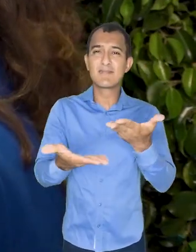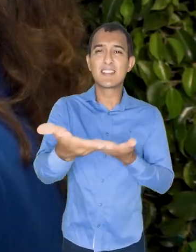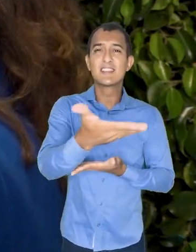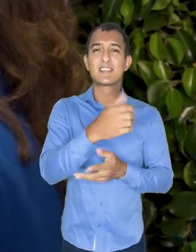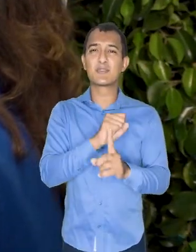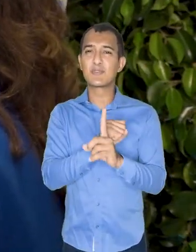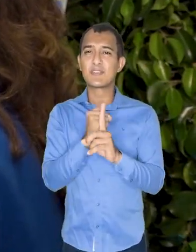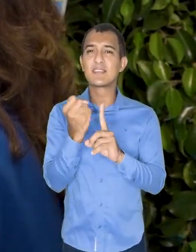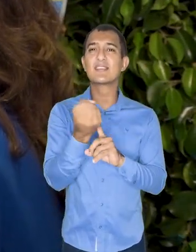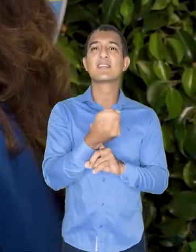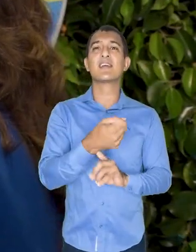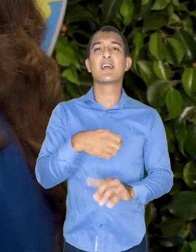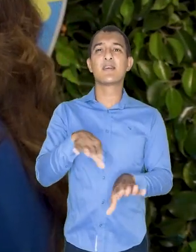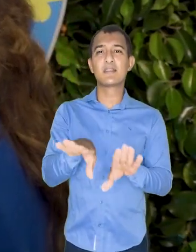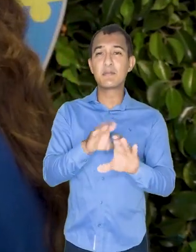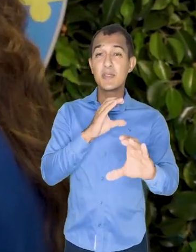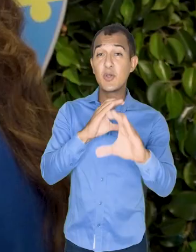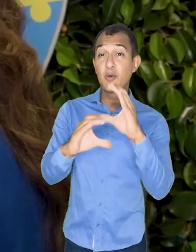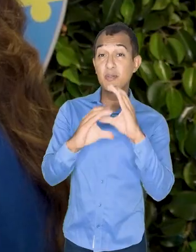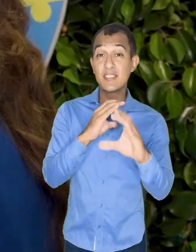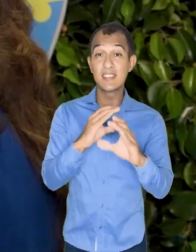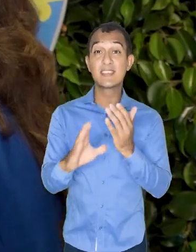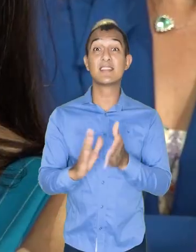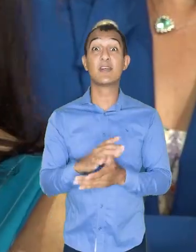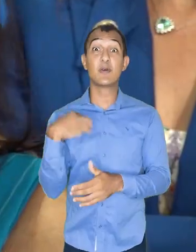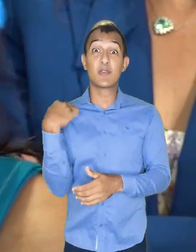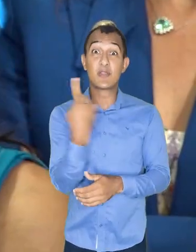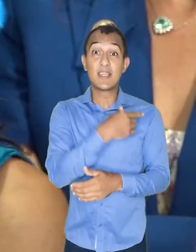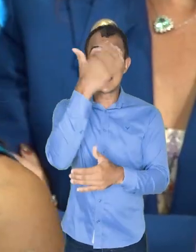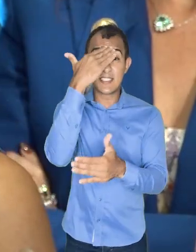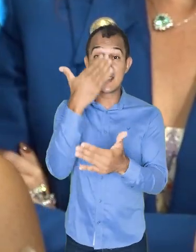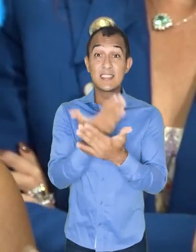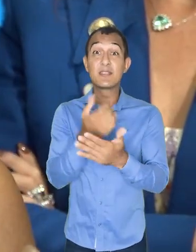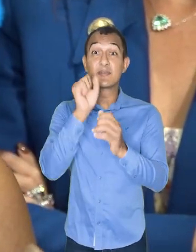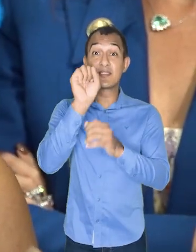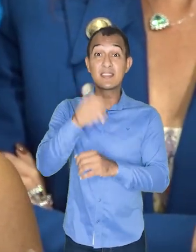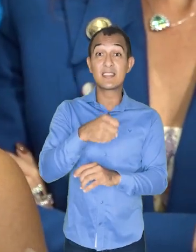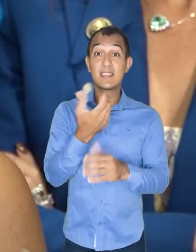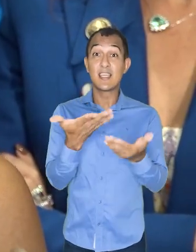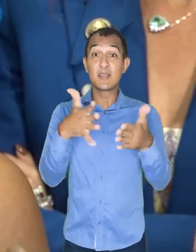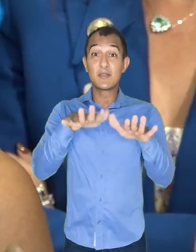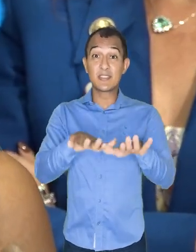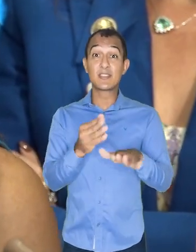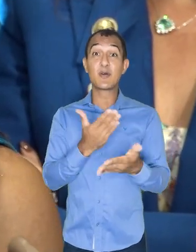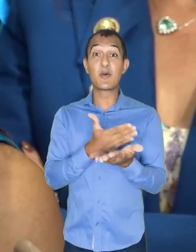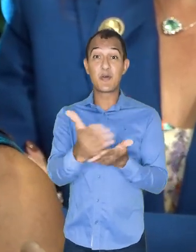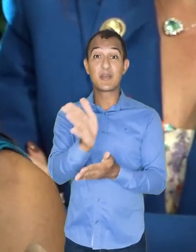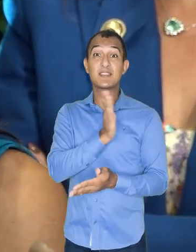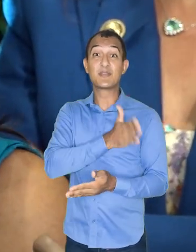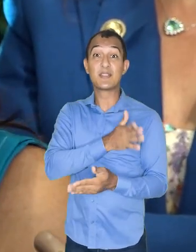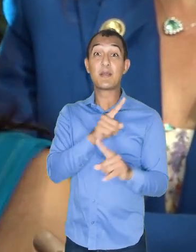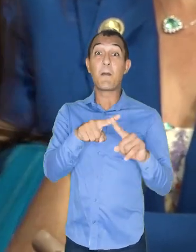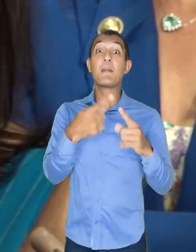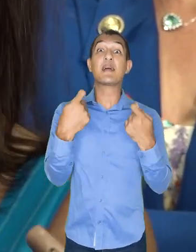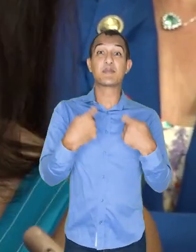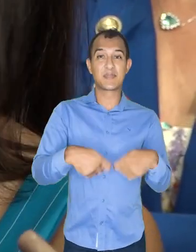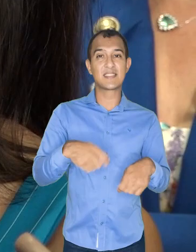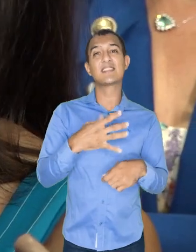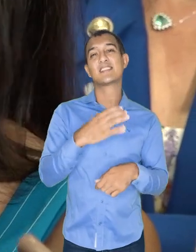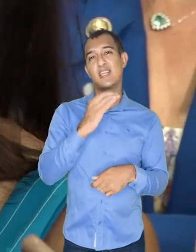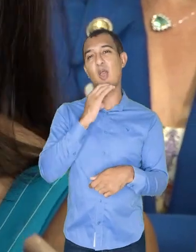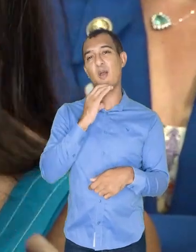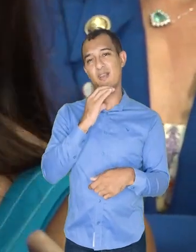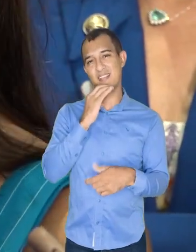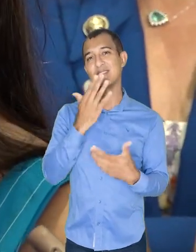interação social, a respeito de comunicação. Nós acreditamos, sim, que a inclusão nasce primeiro no coração, mas é